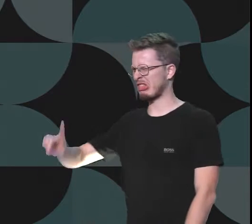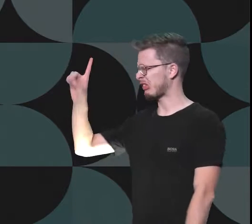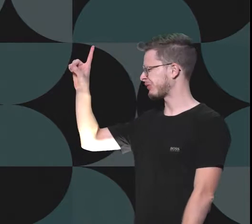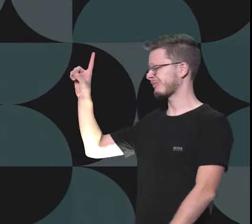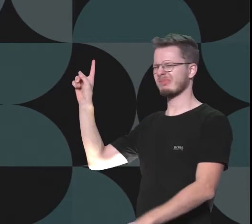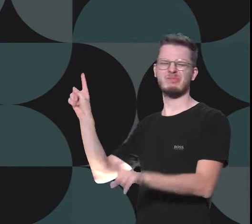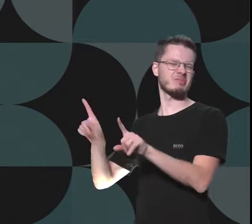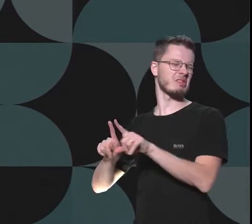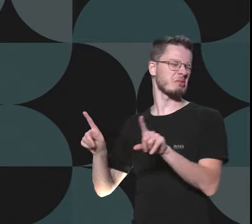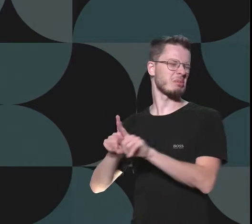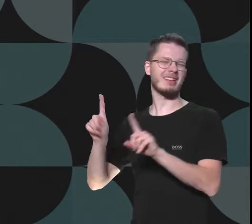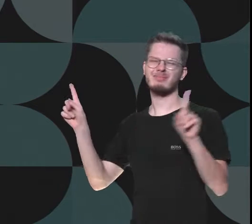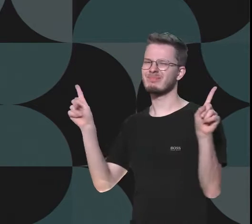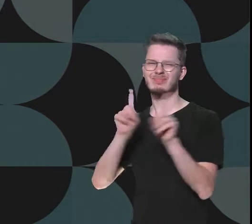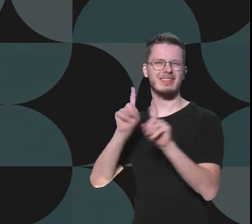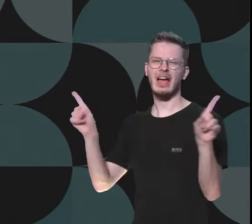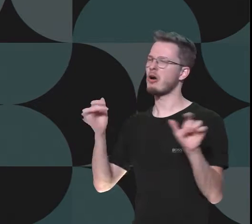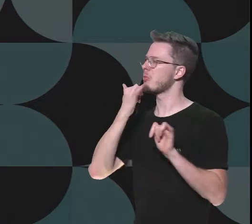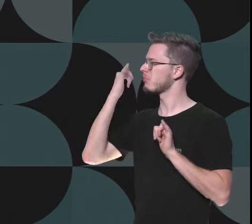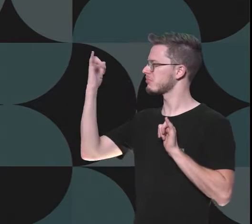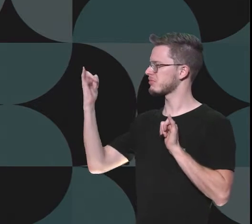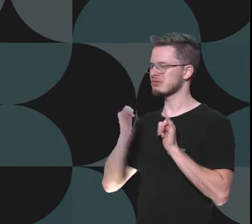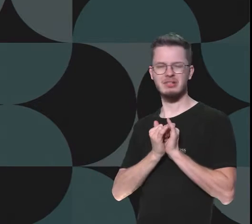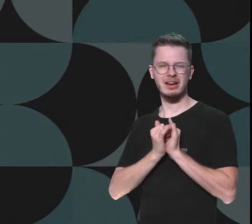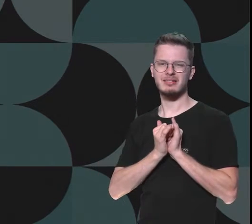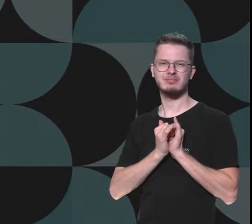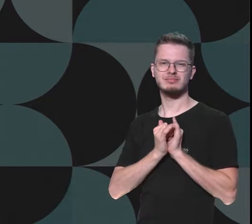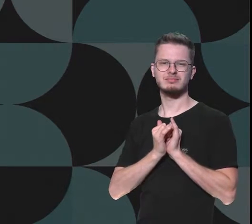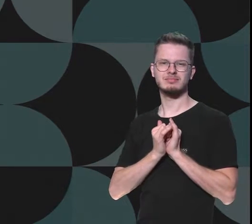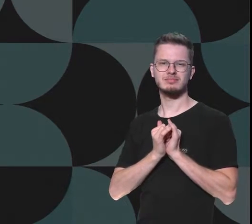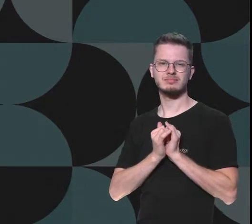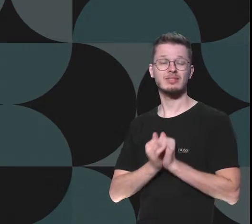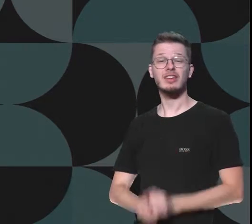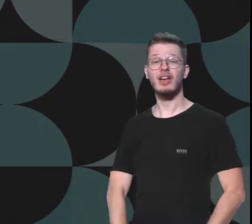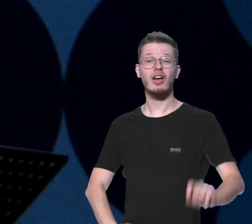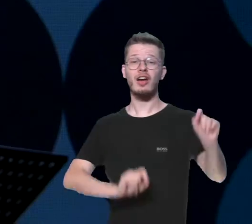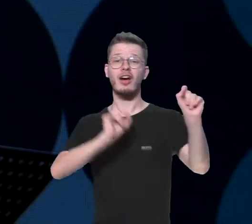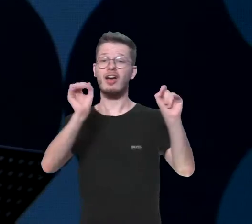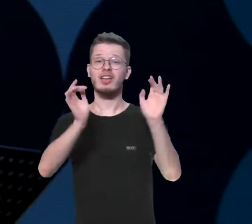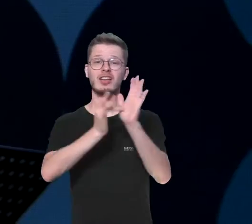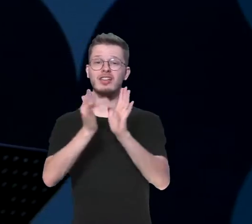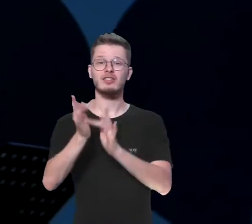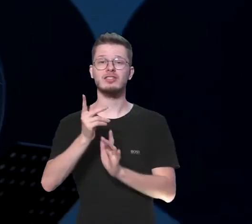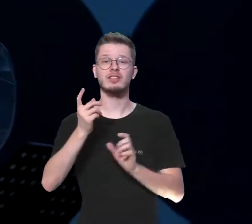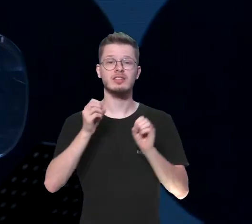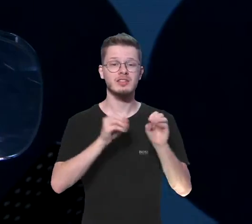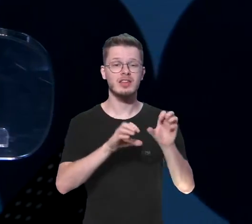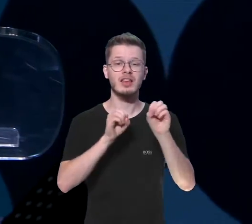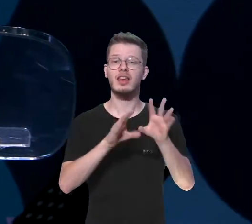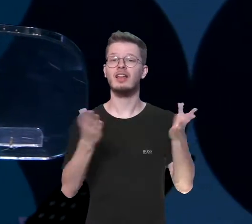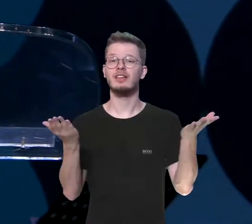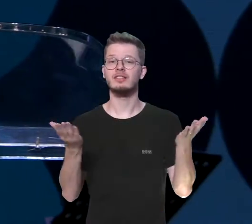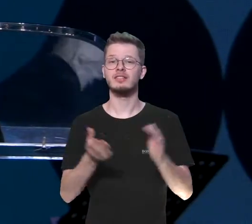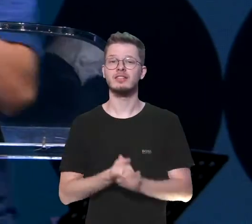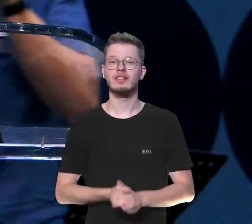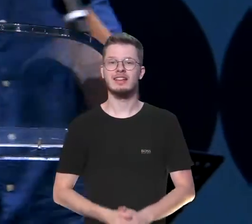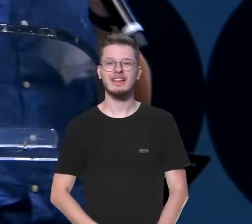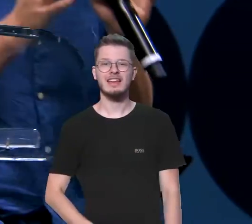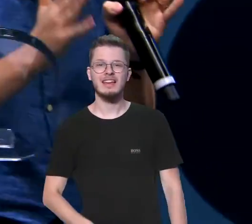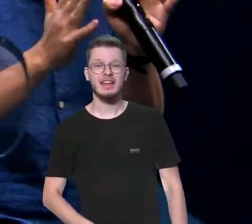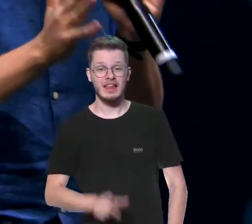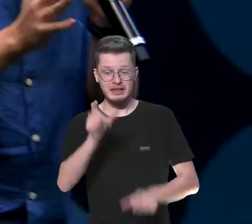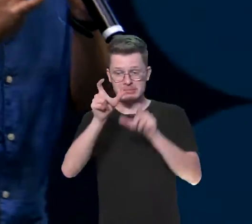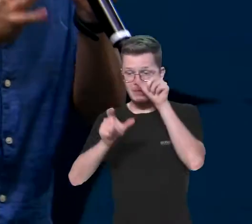vosso Pai vos perdoará as suas ofensas. O que Jesus está ensinando? Ele está ensinando que quem recebeu graça